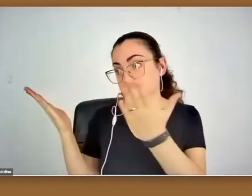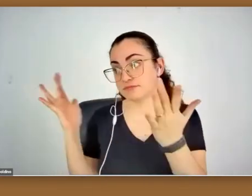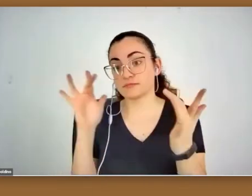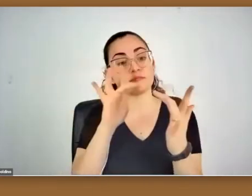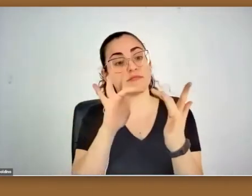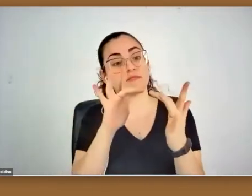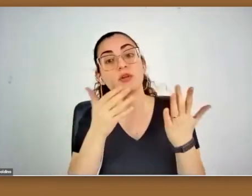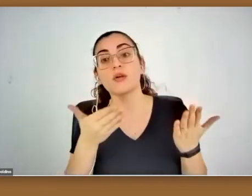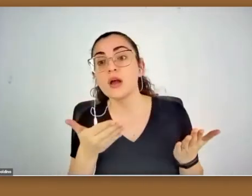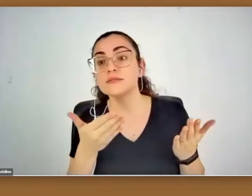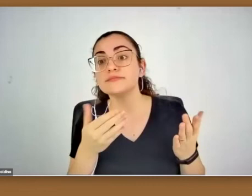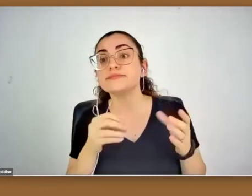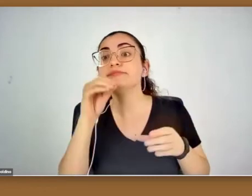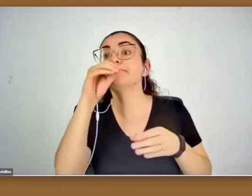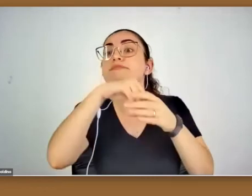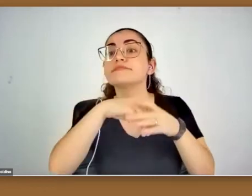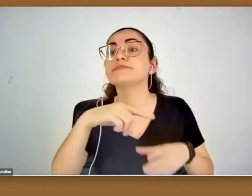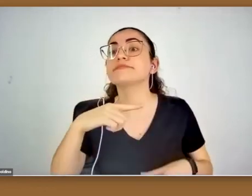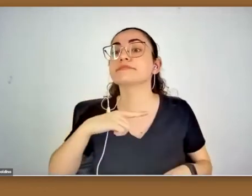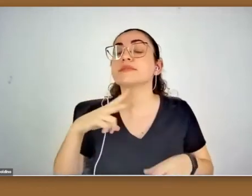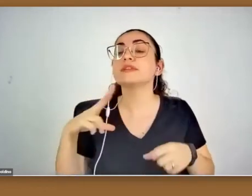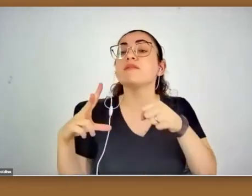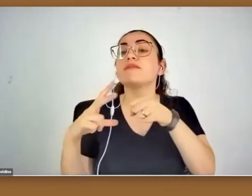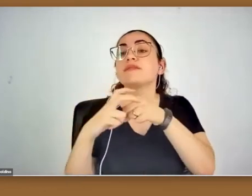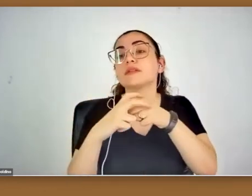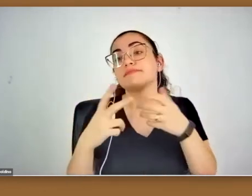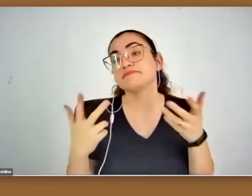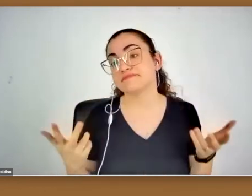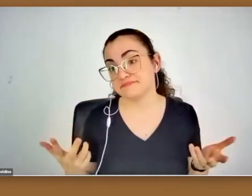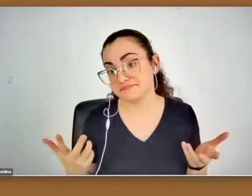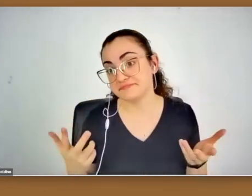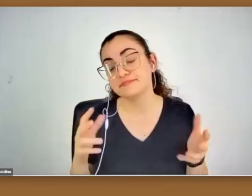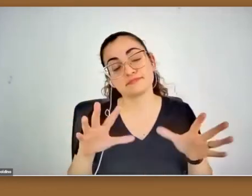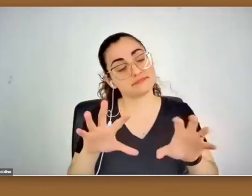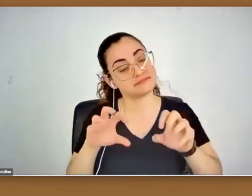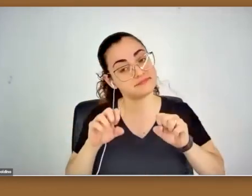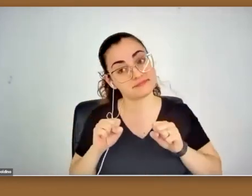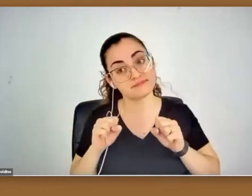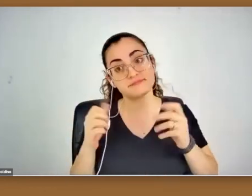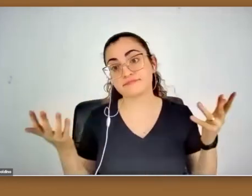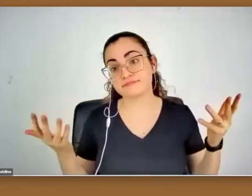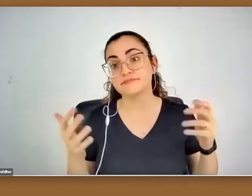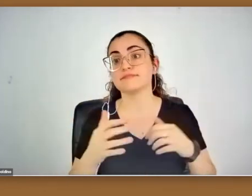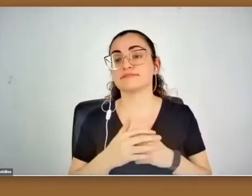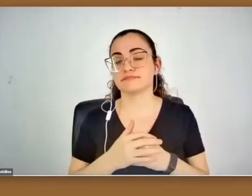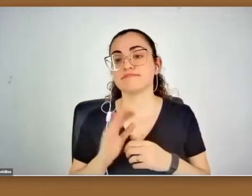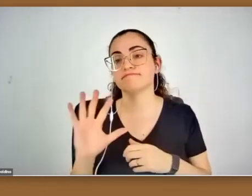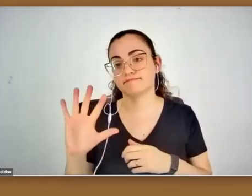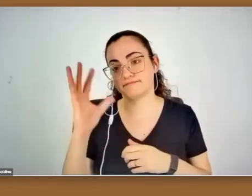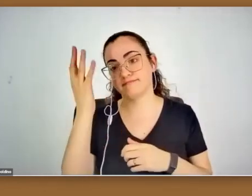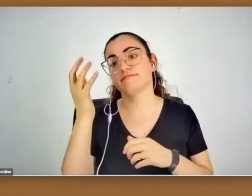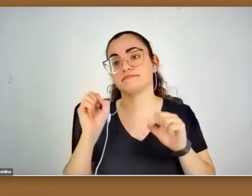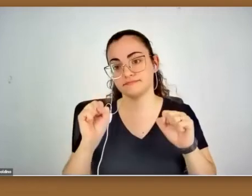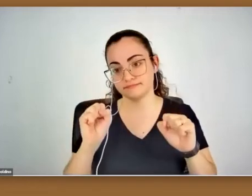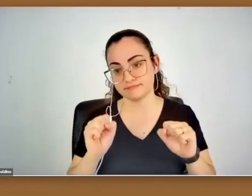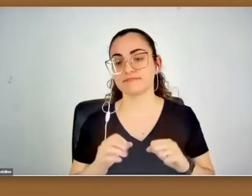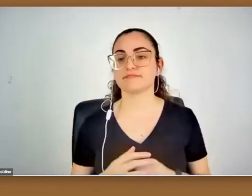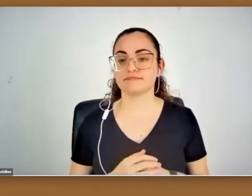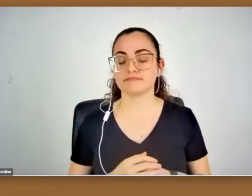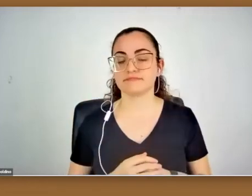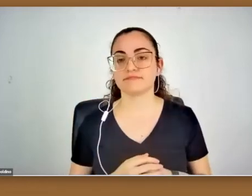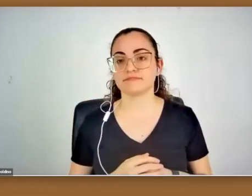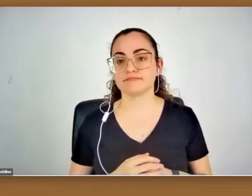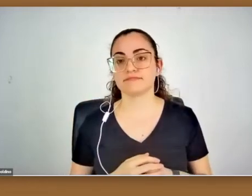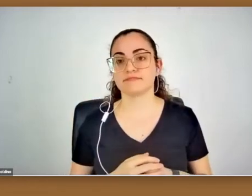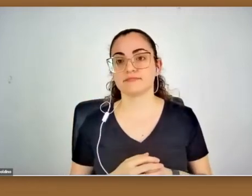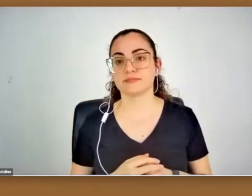que comete um animal. Você está intervindo ali naquele meio. Então, assim, por que isso